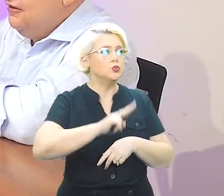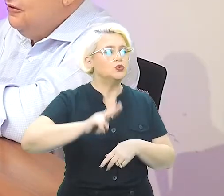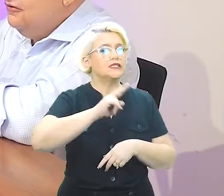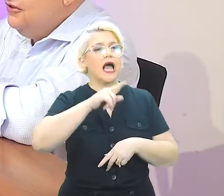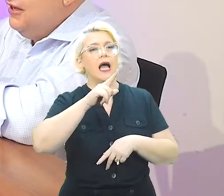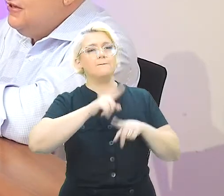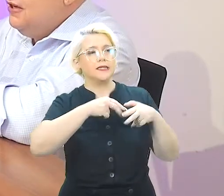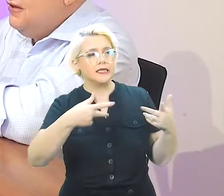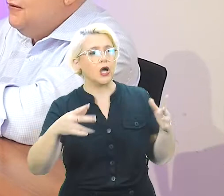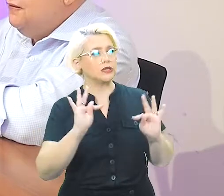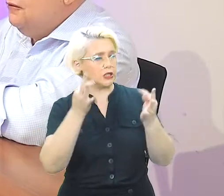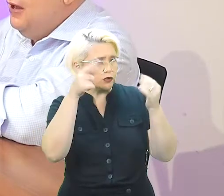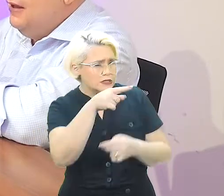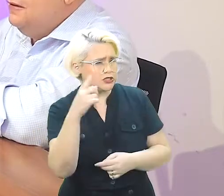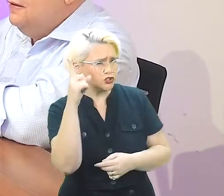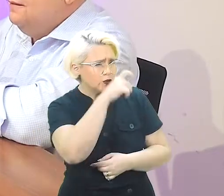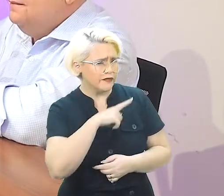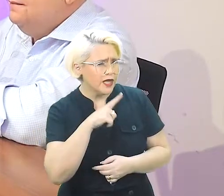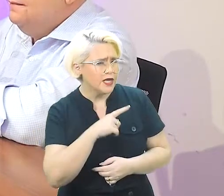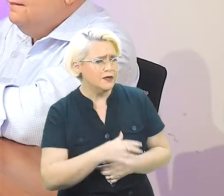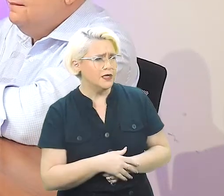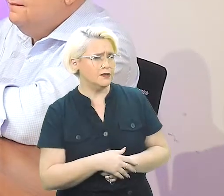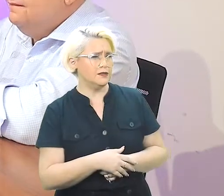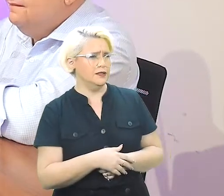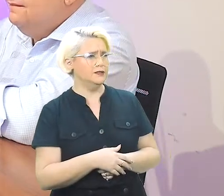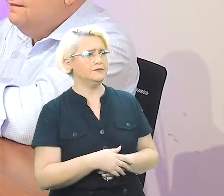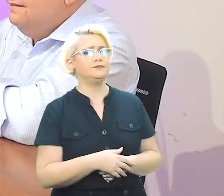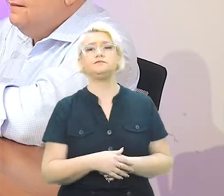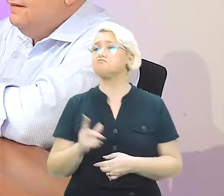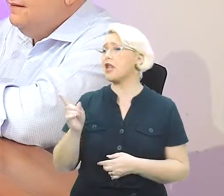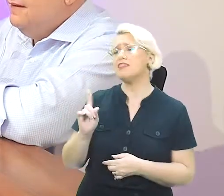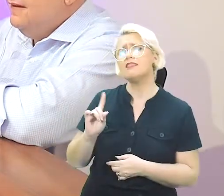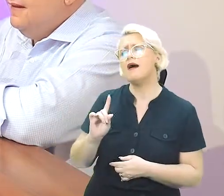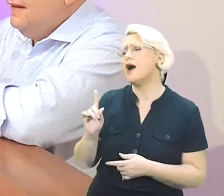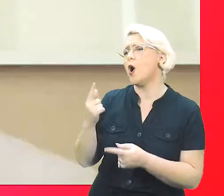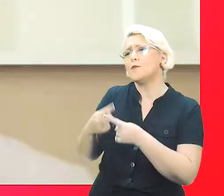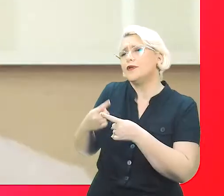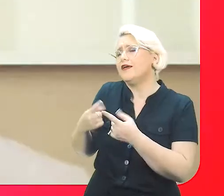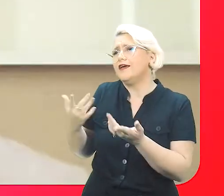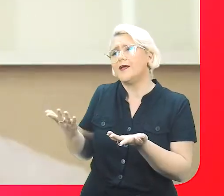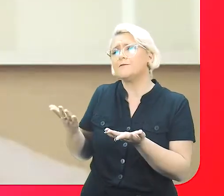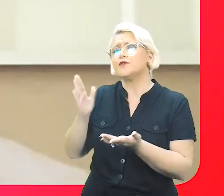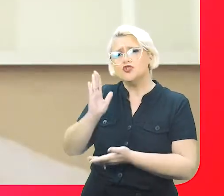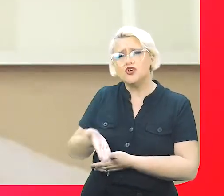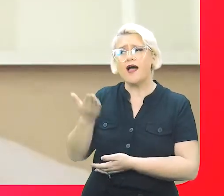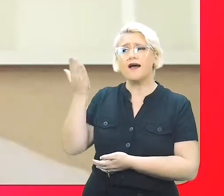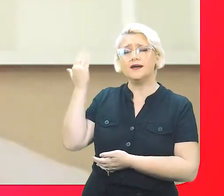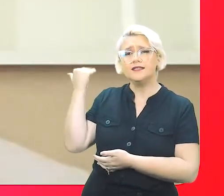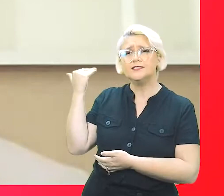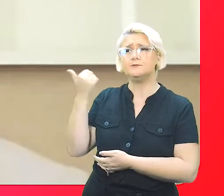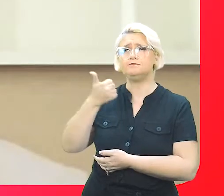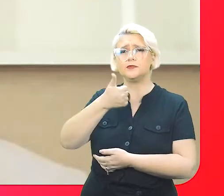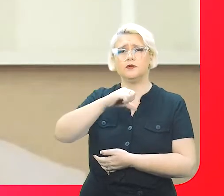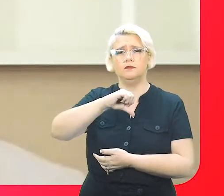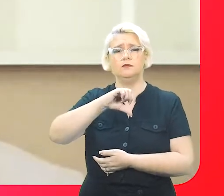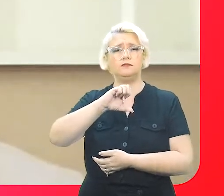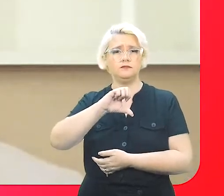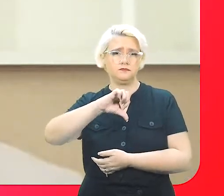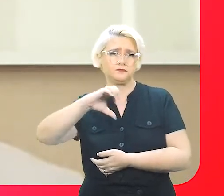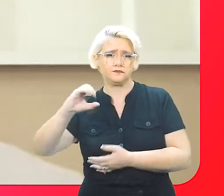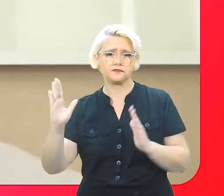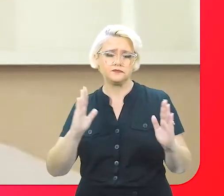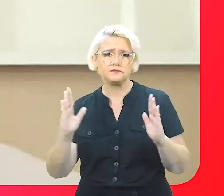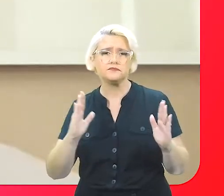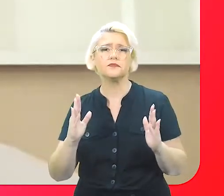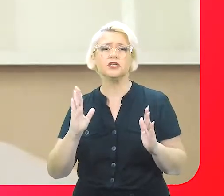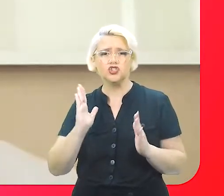de tecnologia? A senhora teve dificuldade? Não, porque eu já nos anos 90,